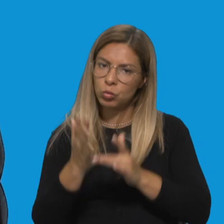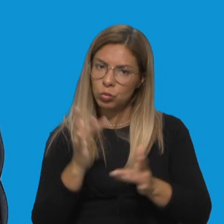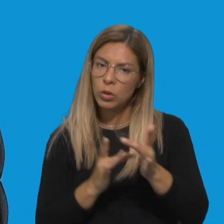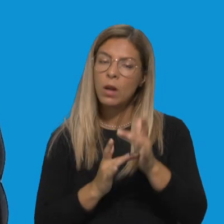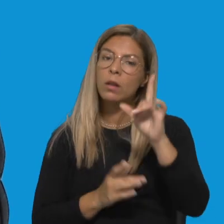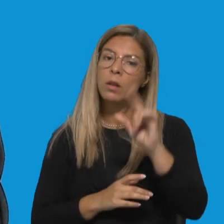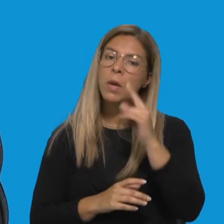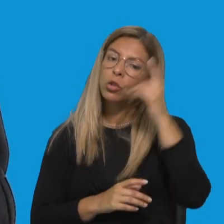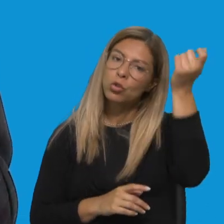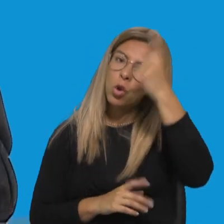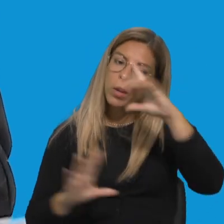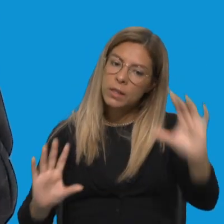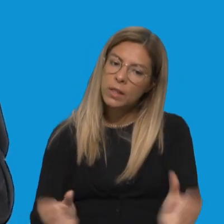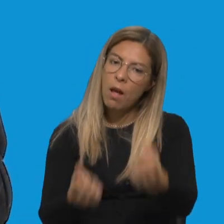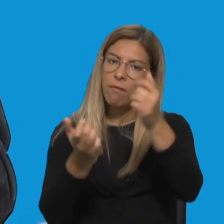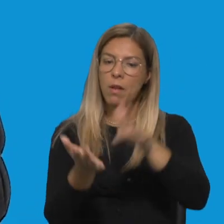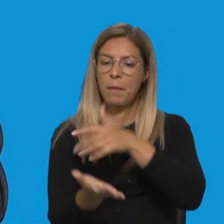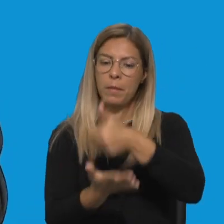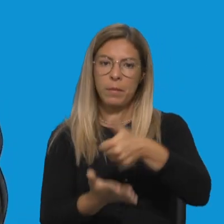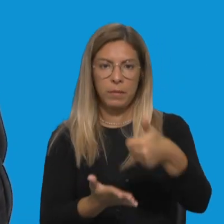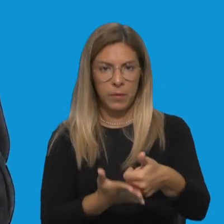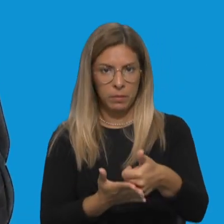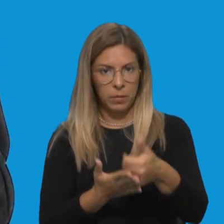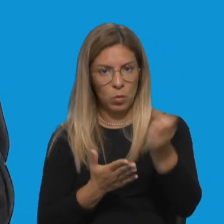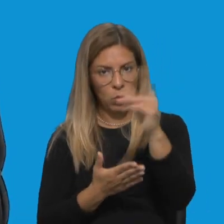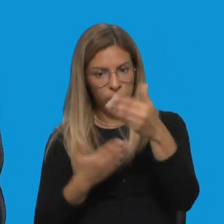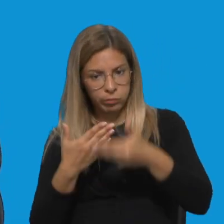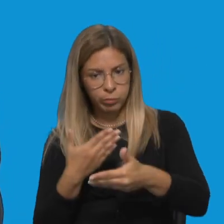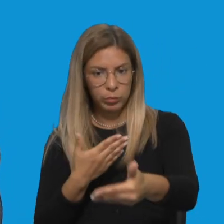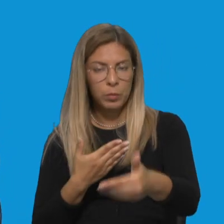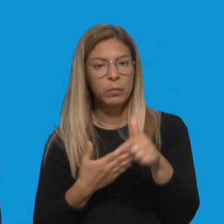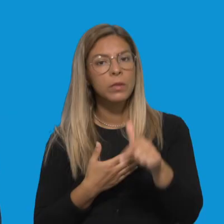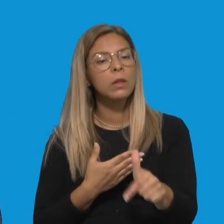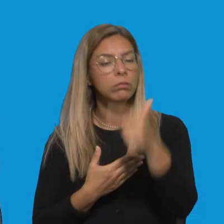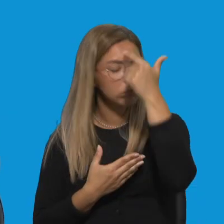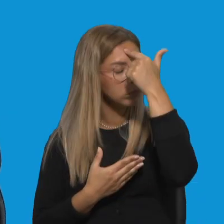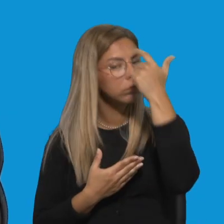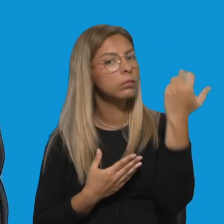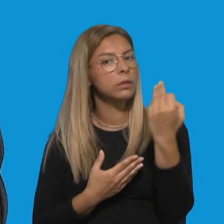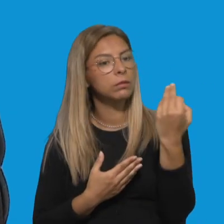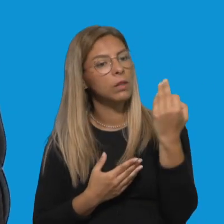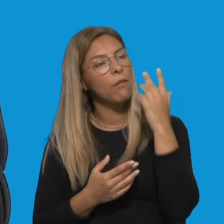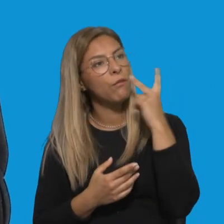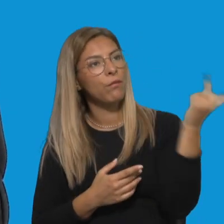da salvação no Novo Testamento. Ela é, aliás, o fundamento da vida